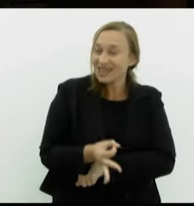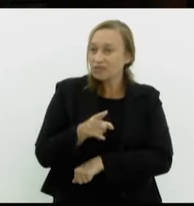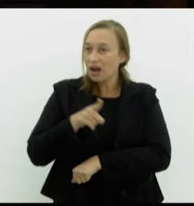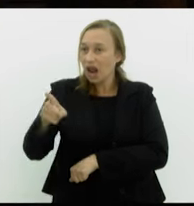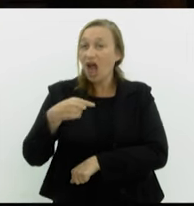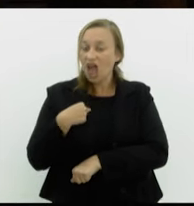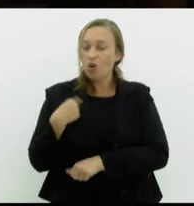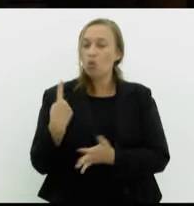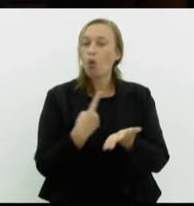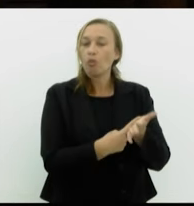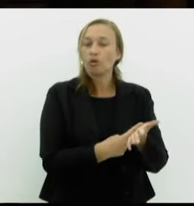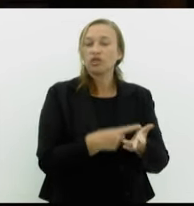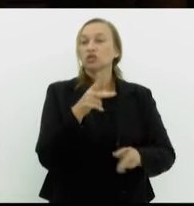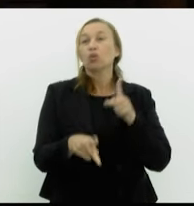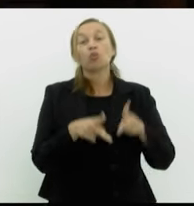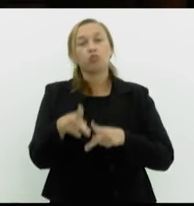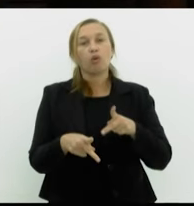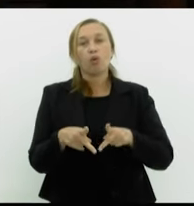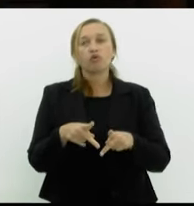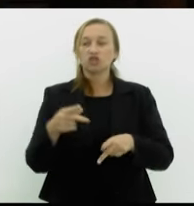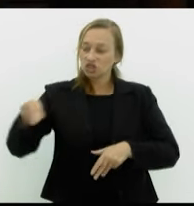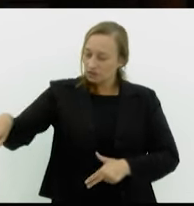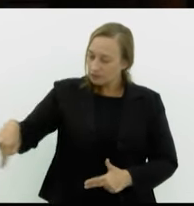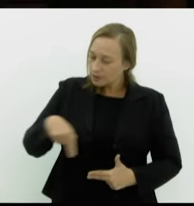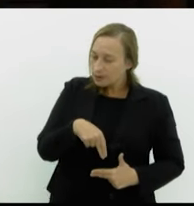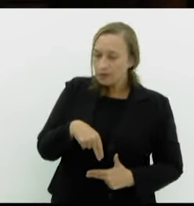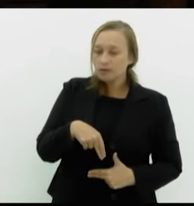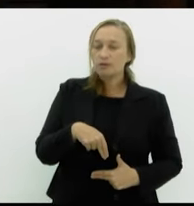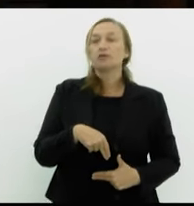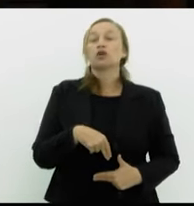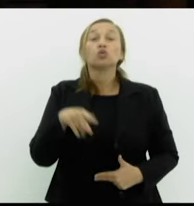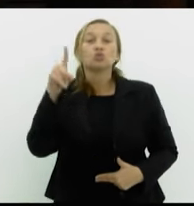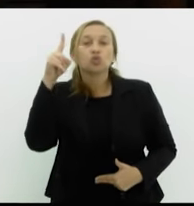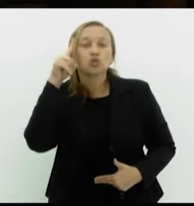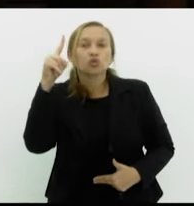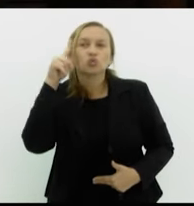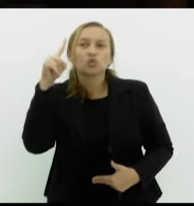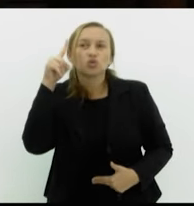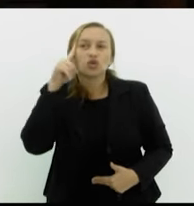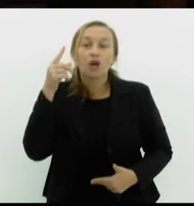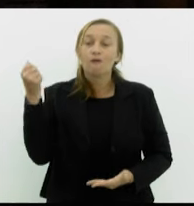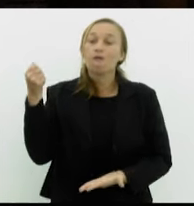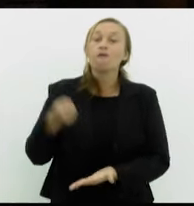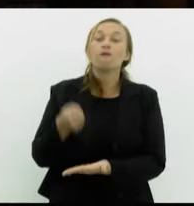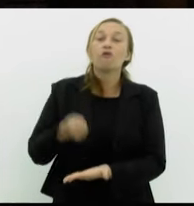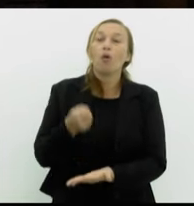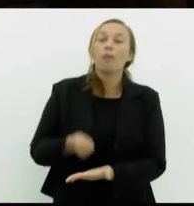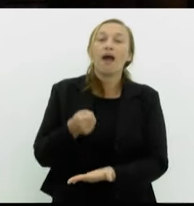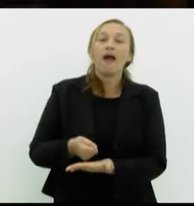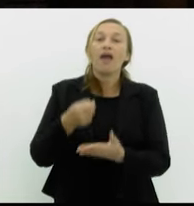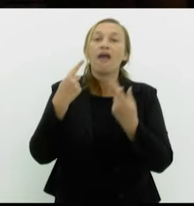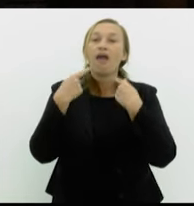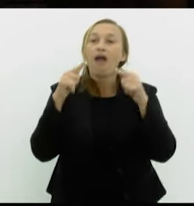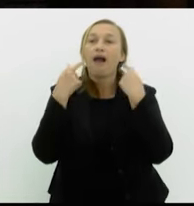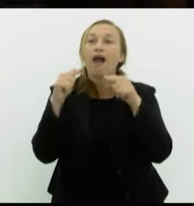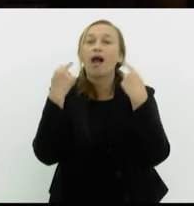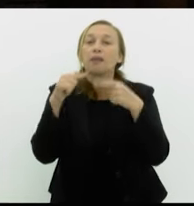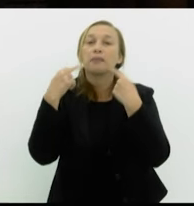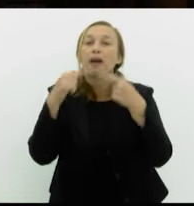um compromisso com a população de subir nessa tribuna todos os dias e reclamar,